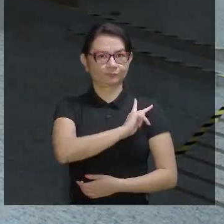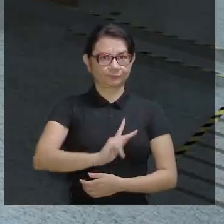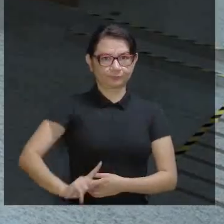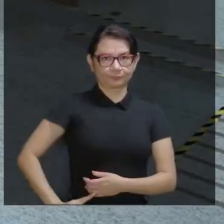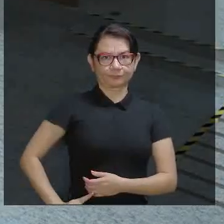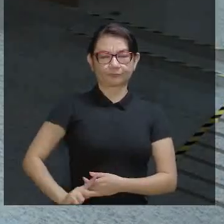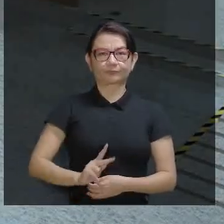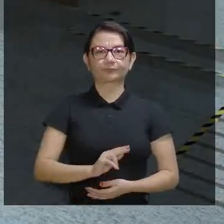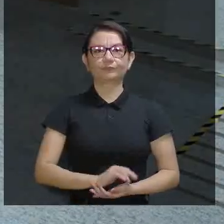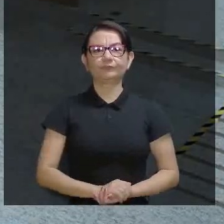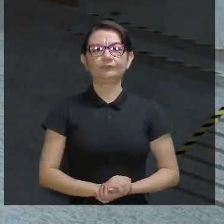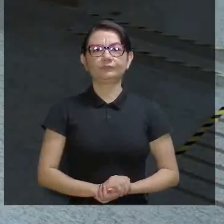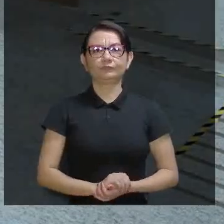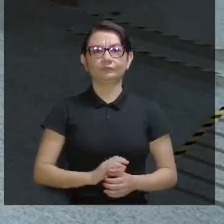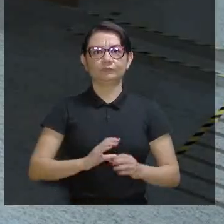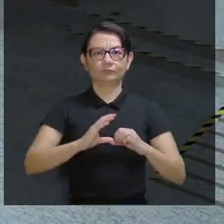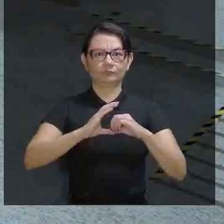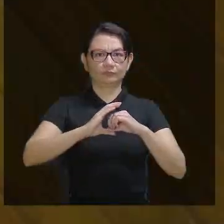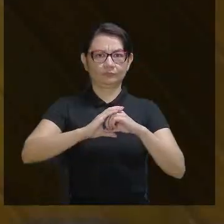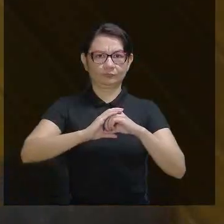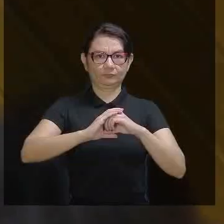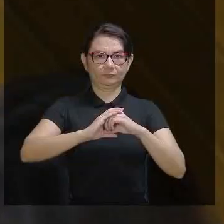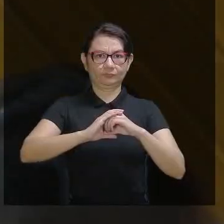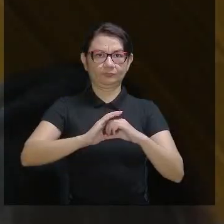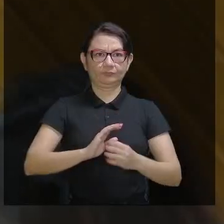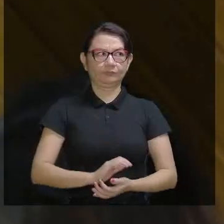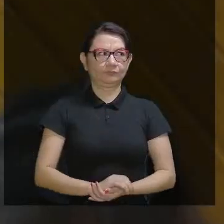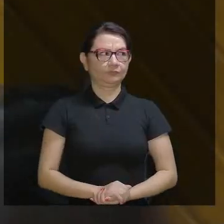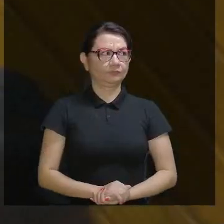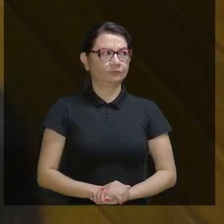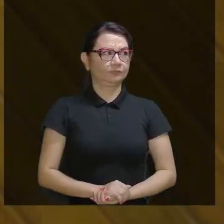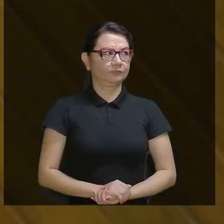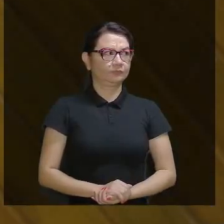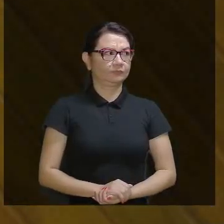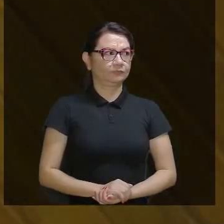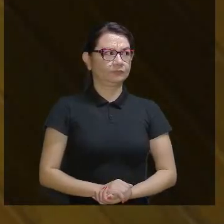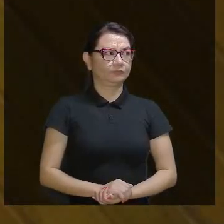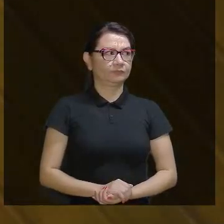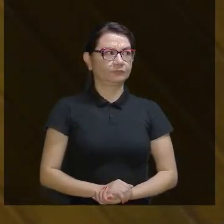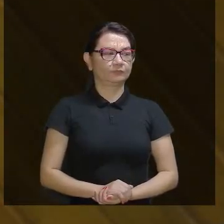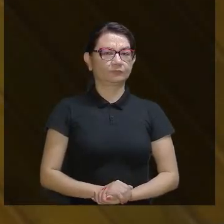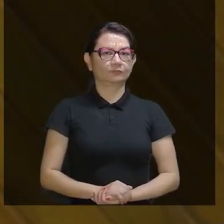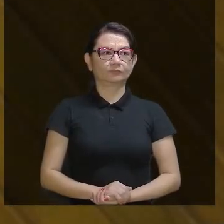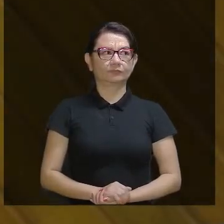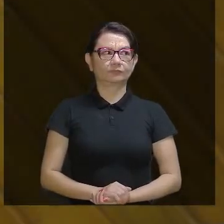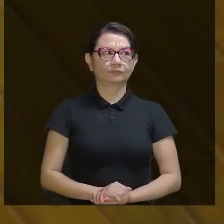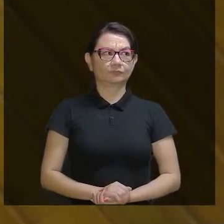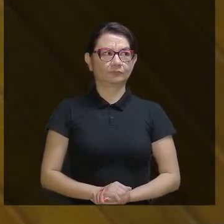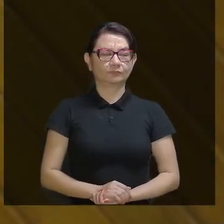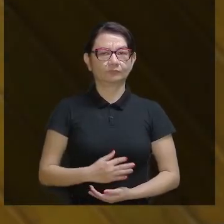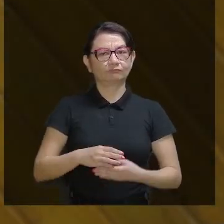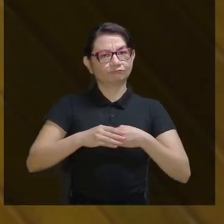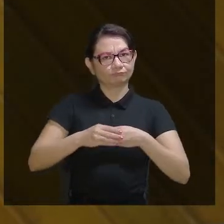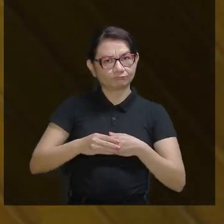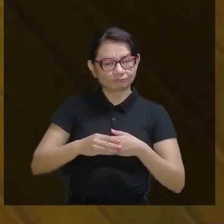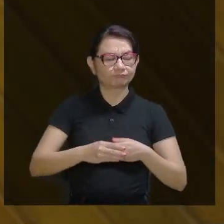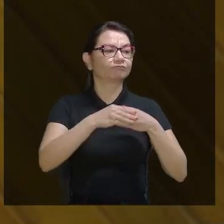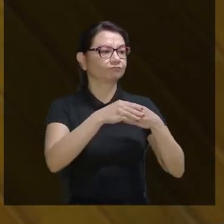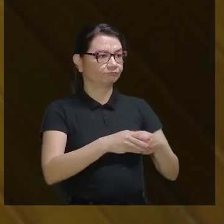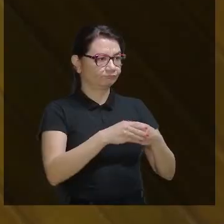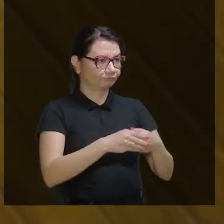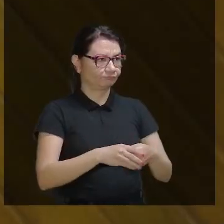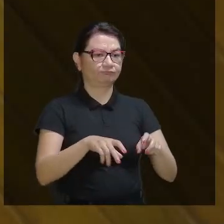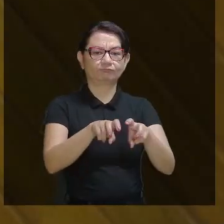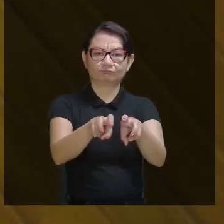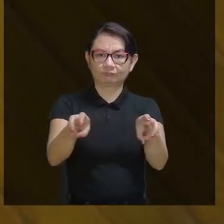presidente do Tribunal Regional Eleitoral do Amapá, a pessoa de quem cumprimento todos os